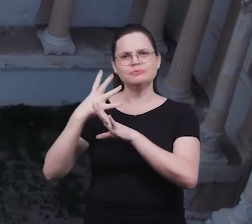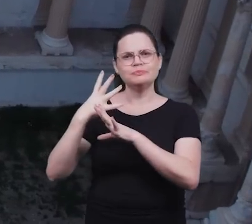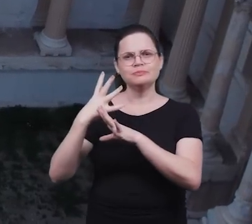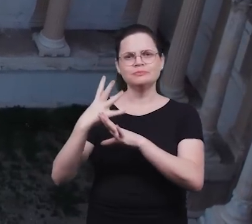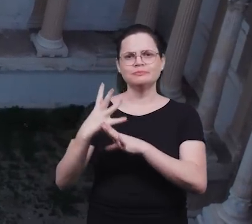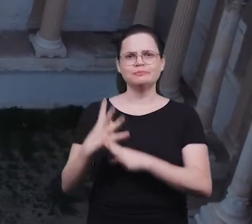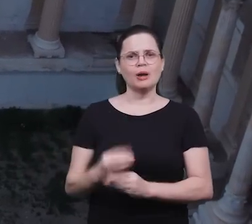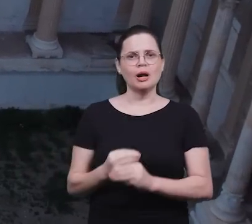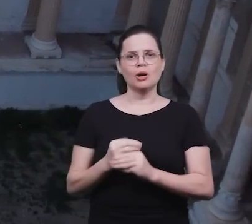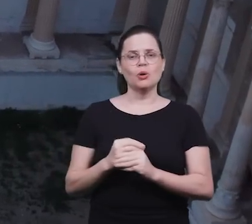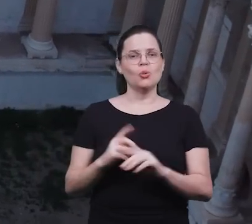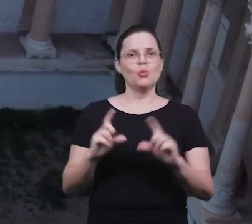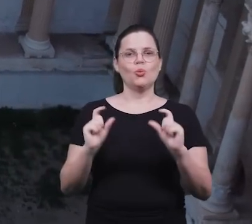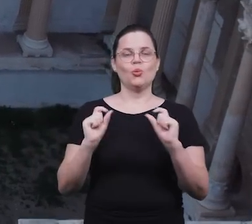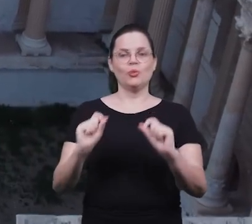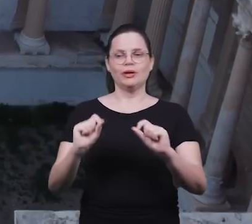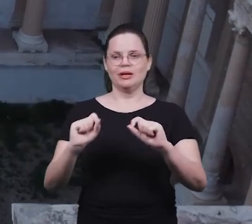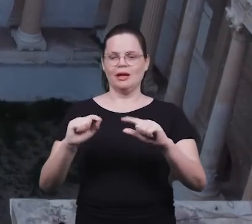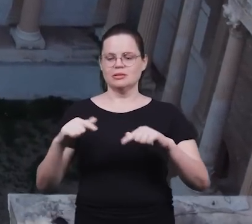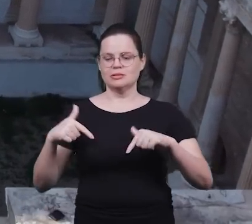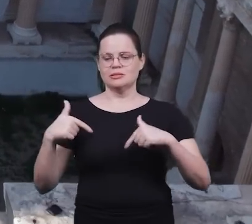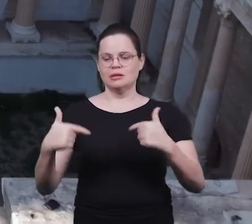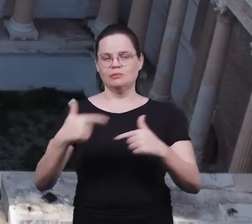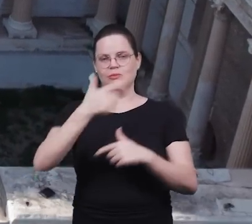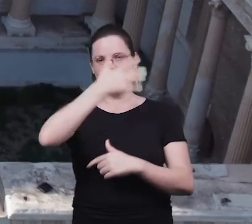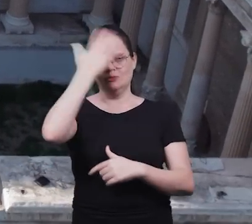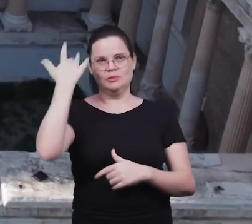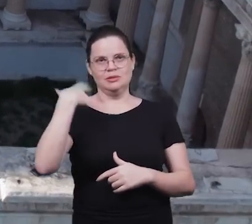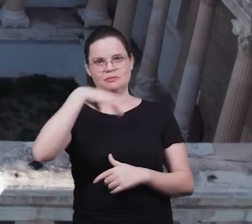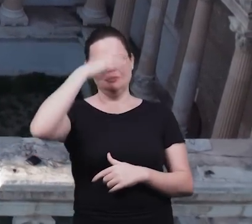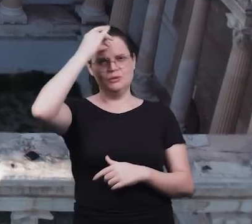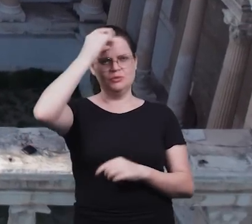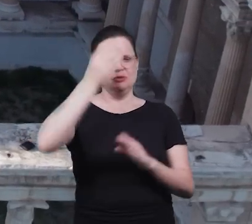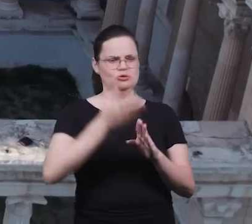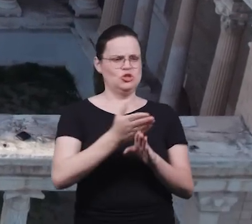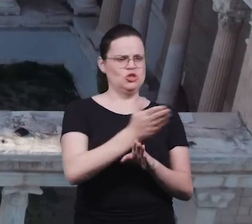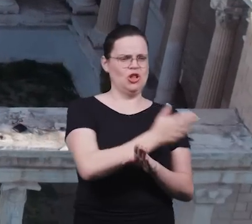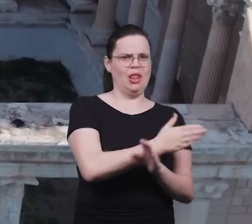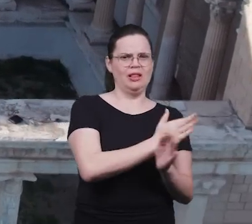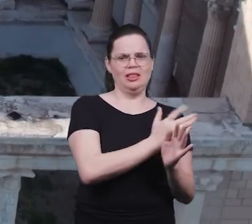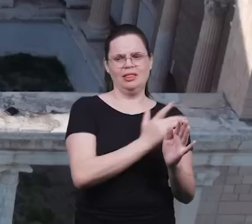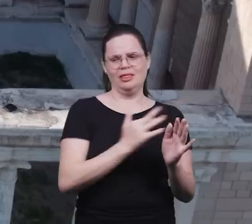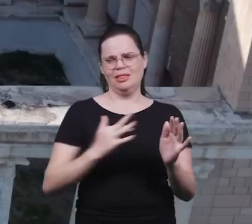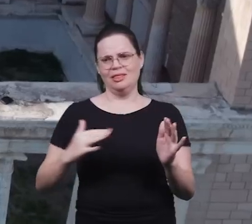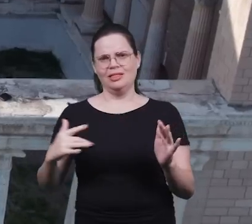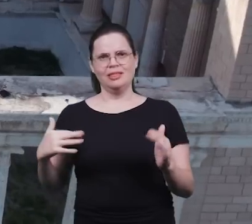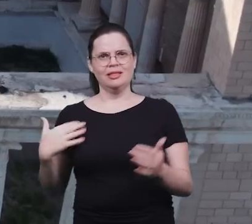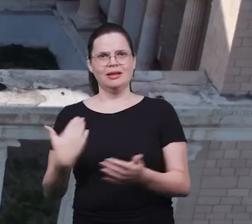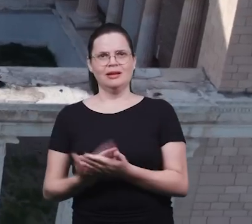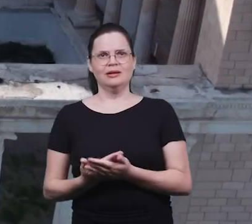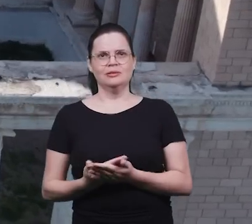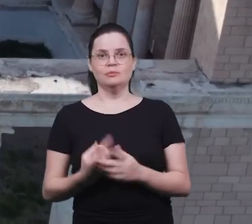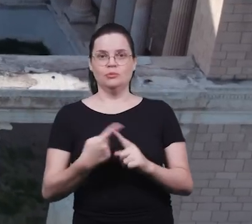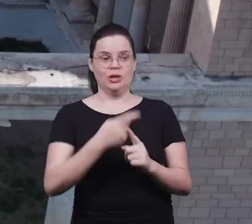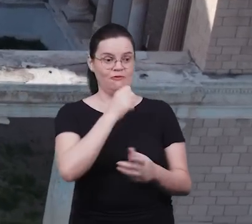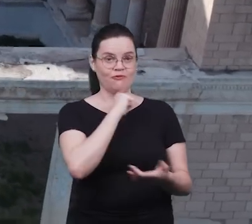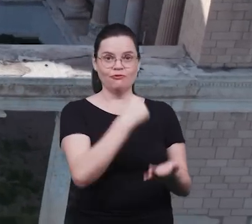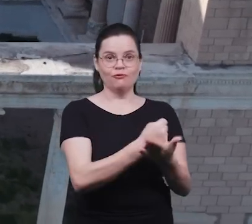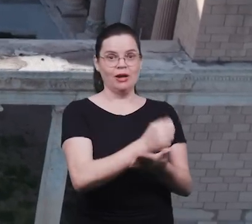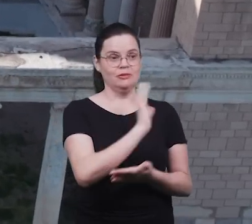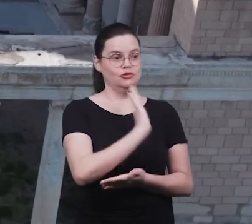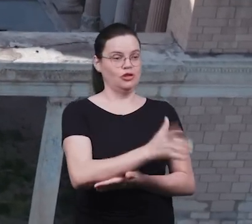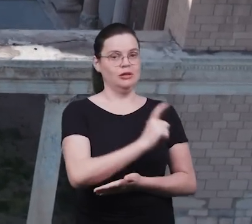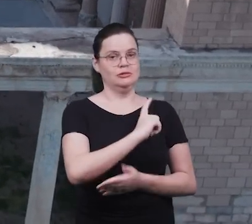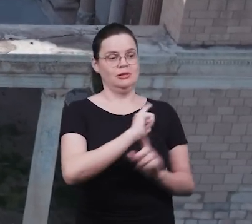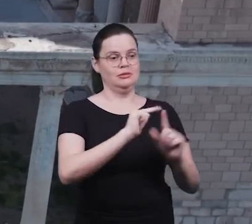fazendo, aliás, até desde o Velho Testamento, como Deus trata o